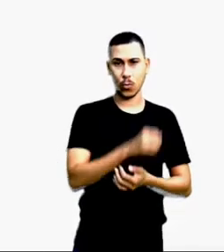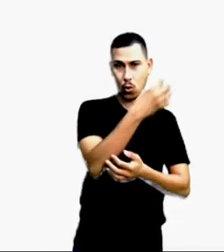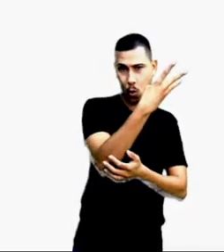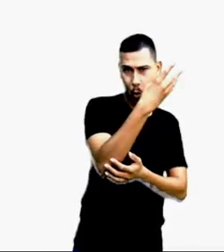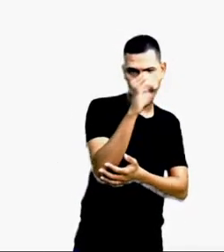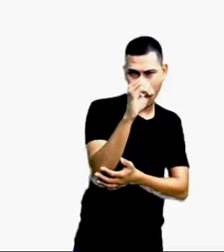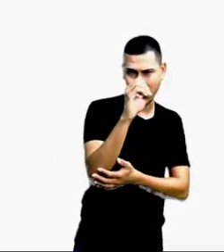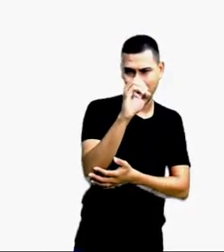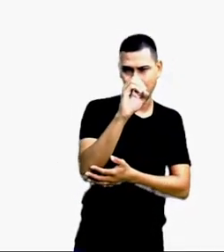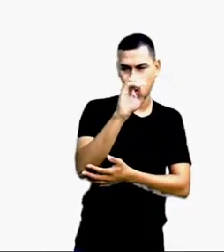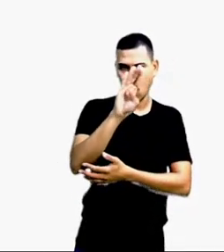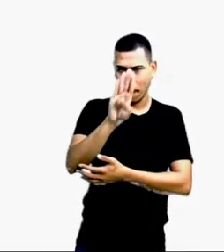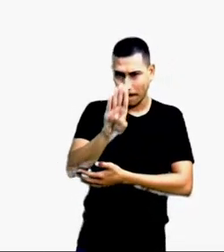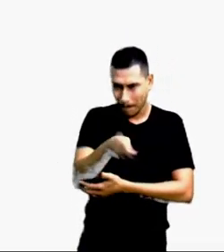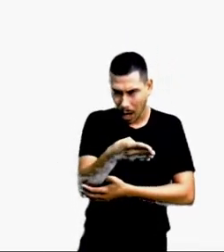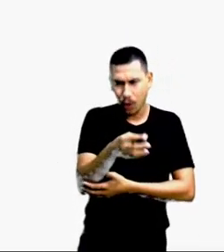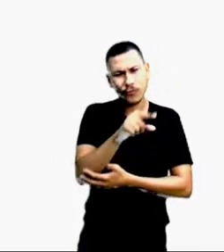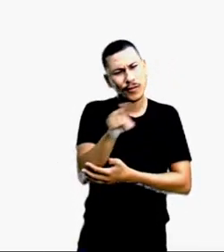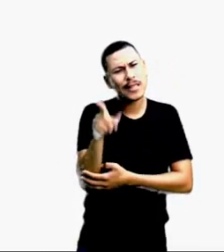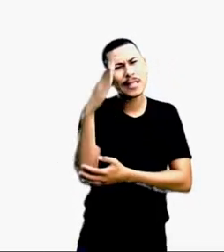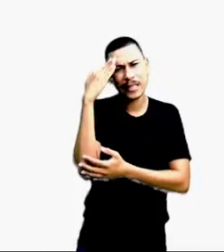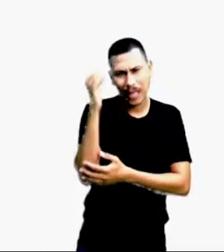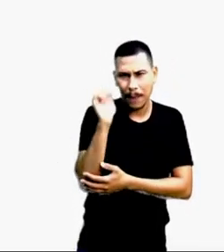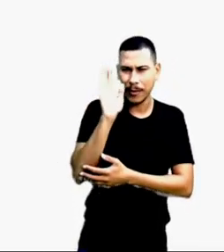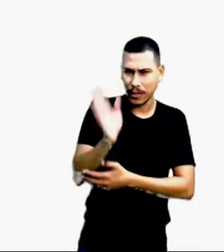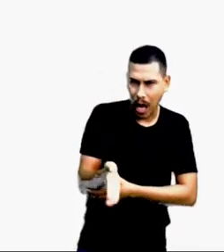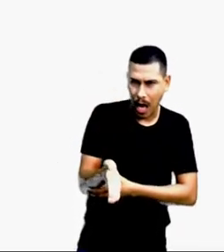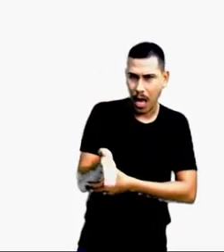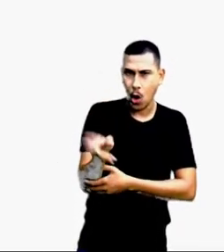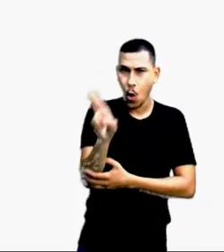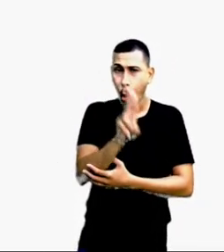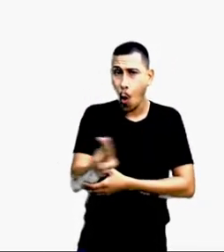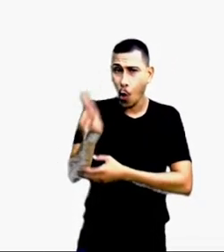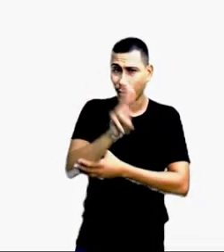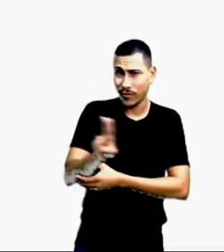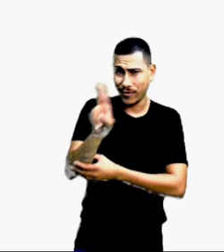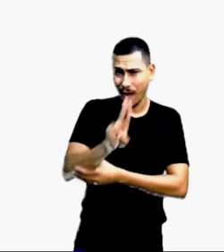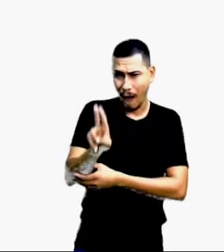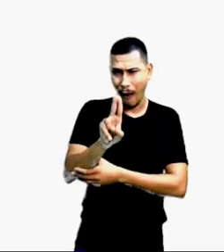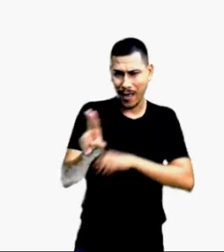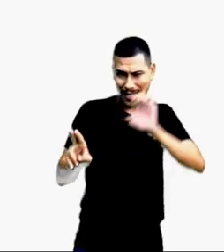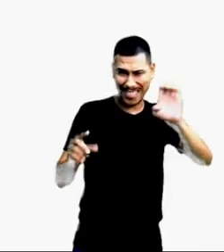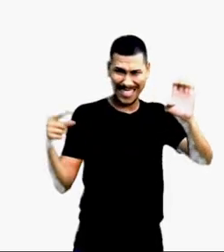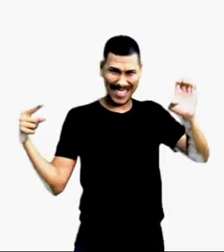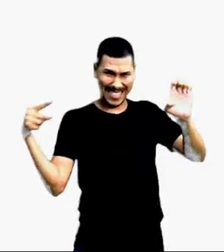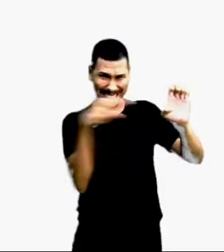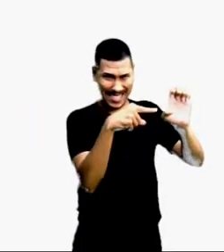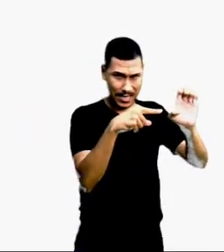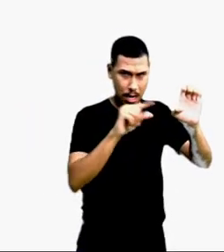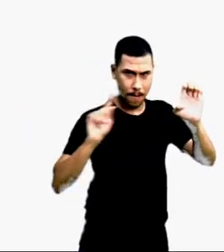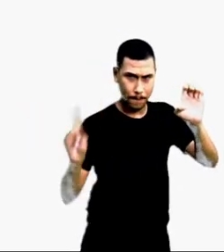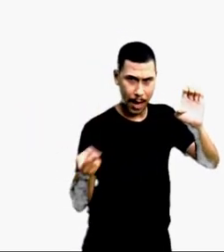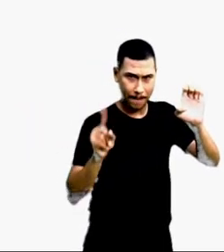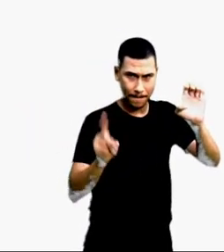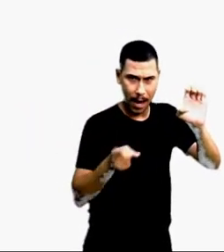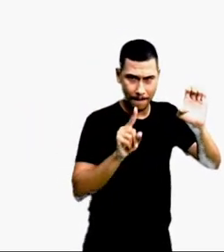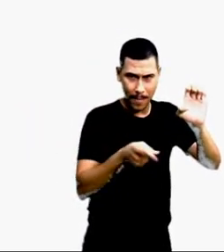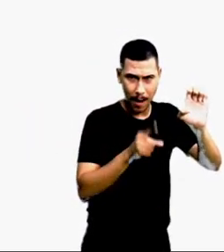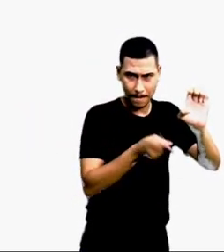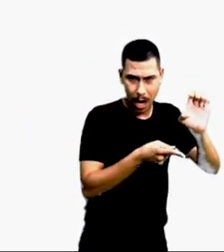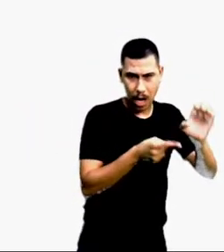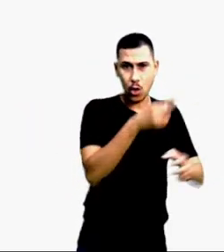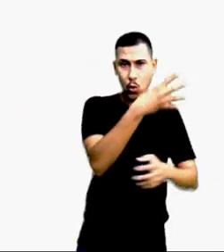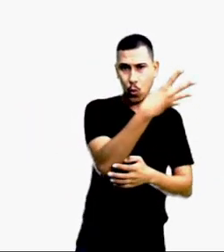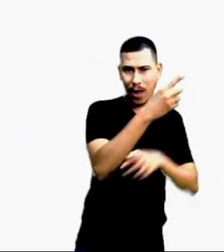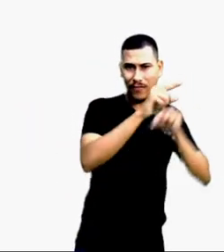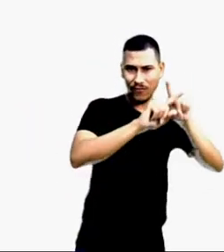400 bilhões, você já sabe fazer. Anda para o lado esquerdo. Olha aí, 4